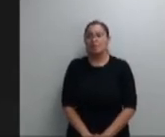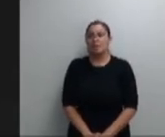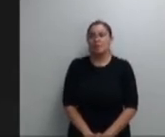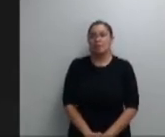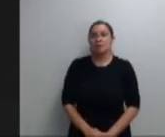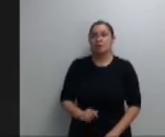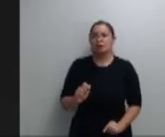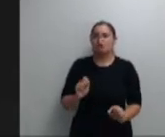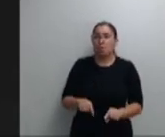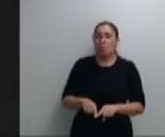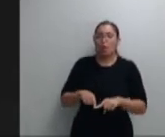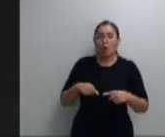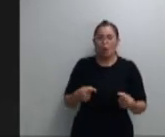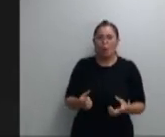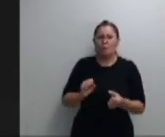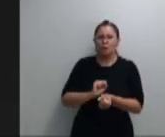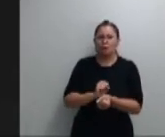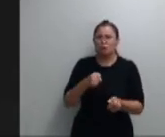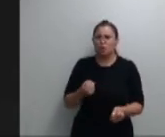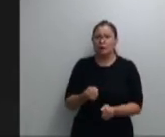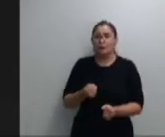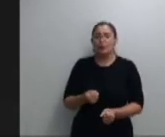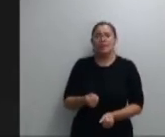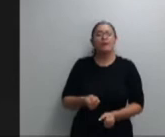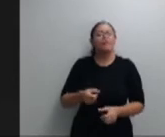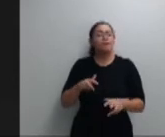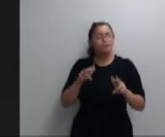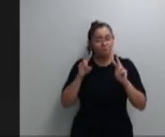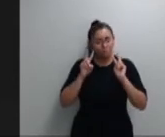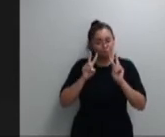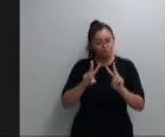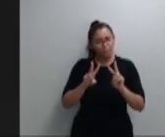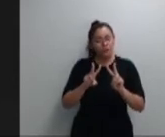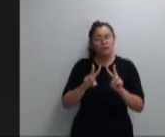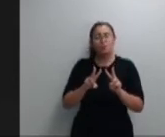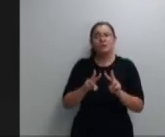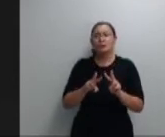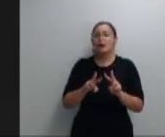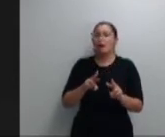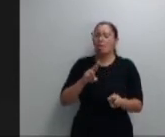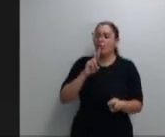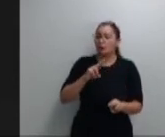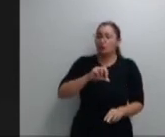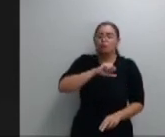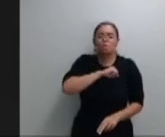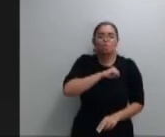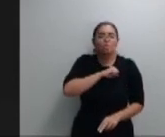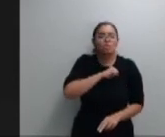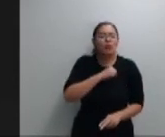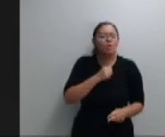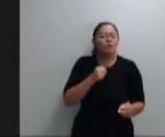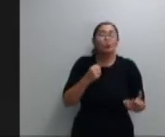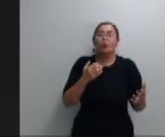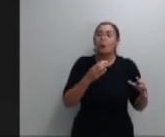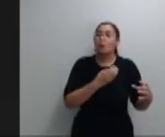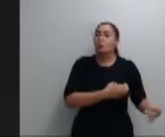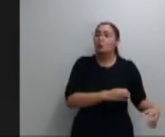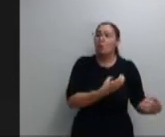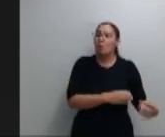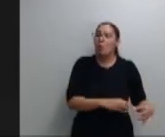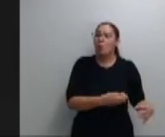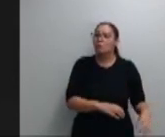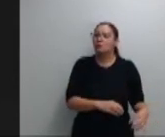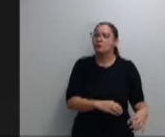era possível antever o resultado final do certame, bastando para isso apenas simples cálculo